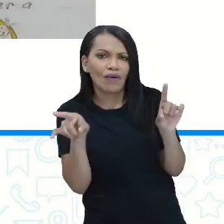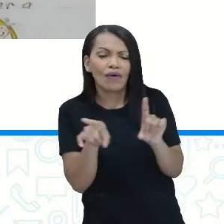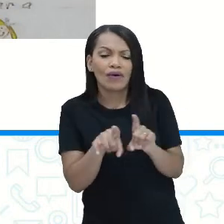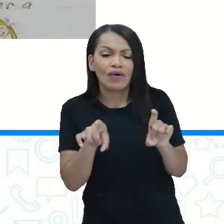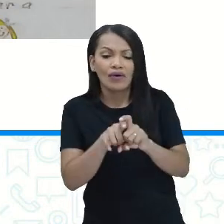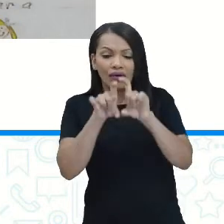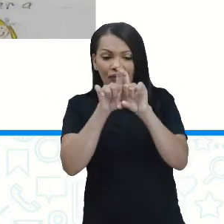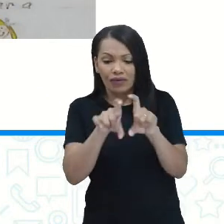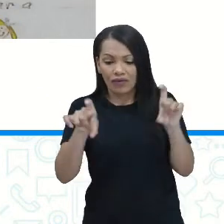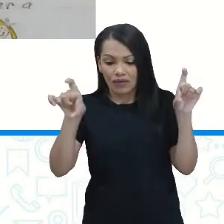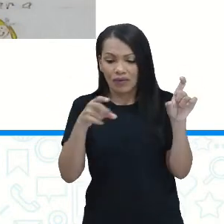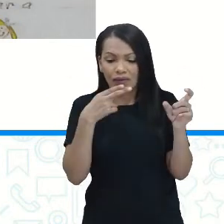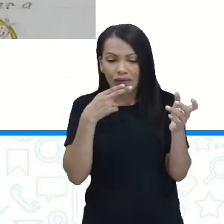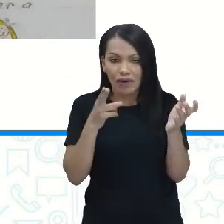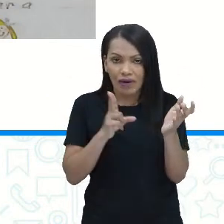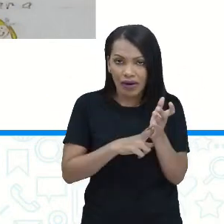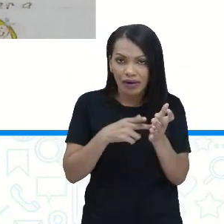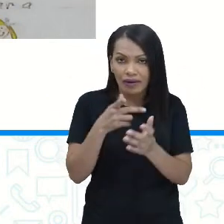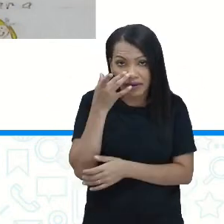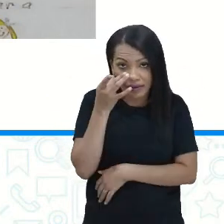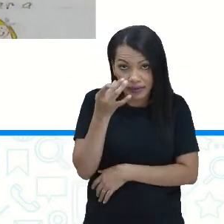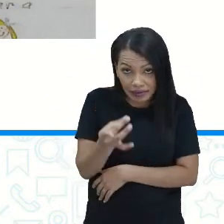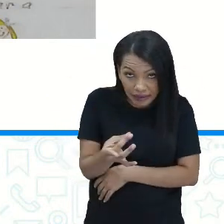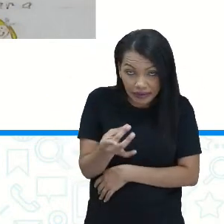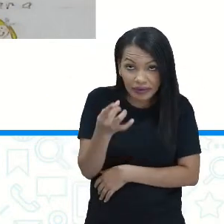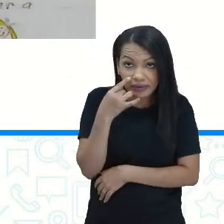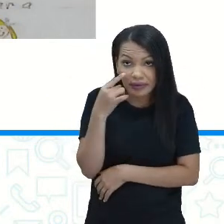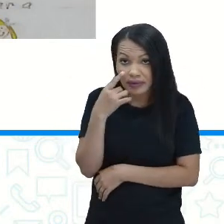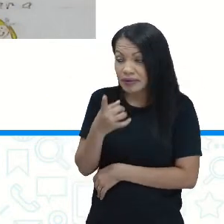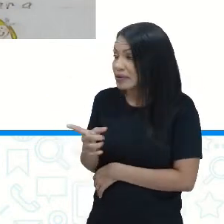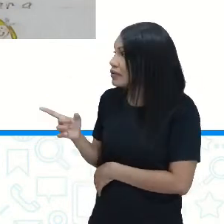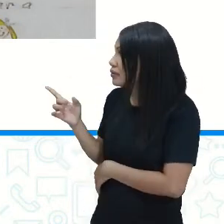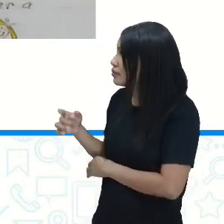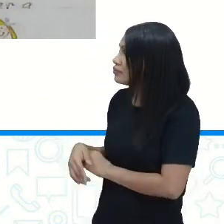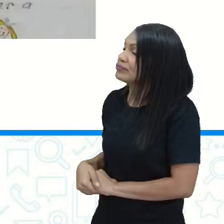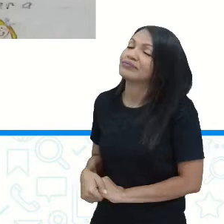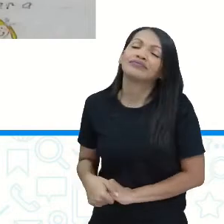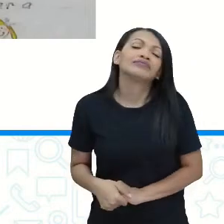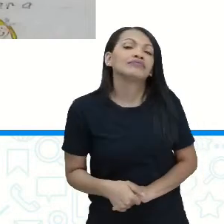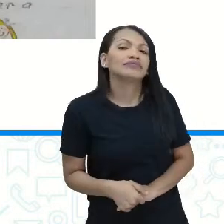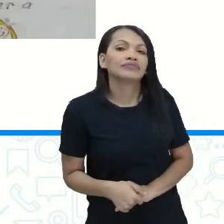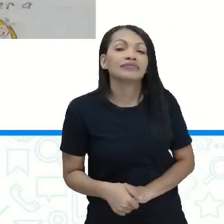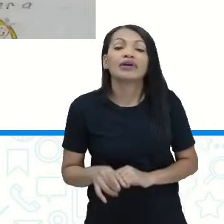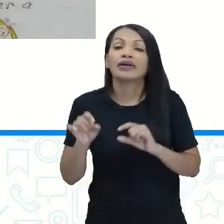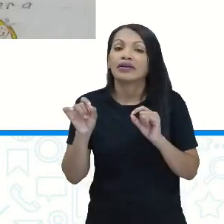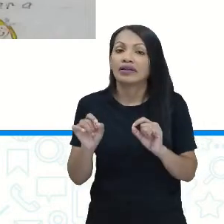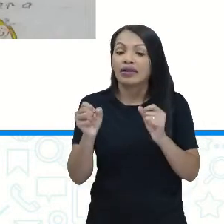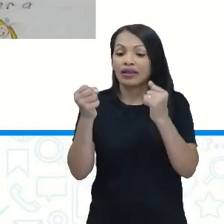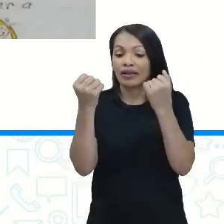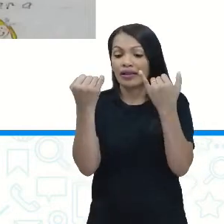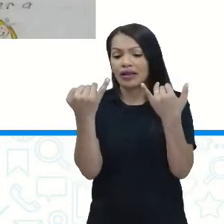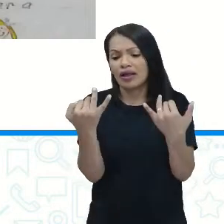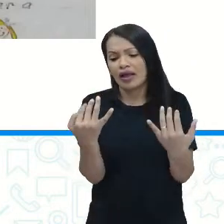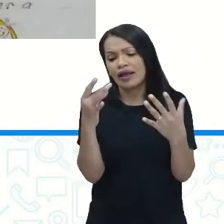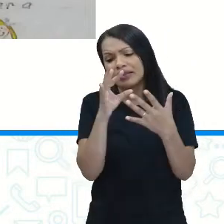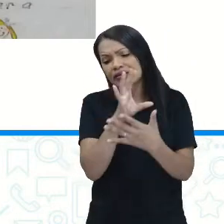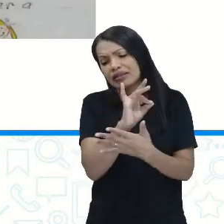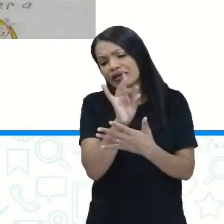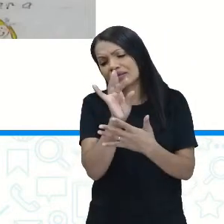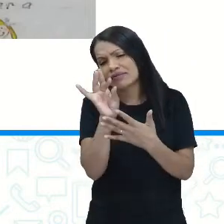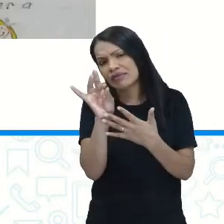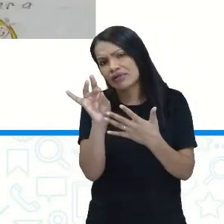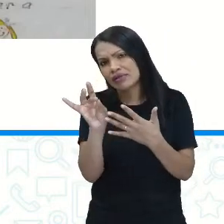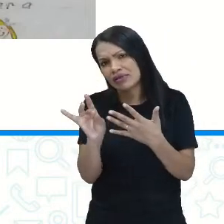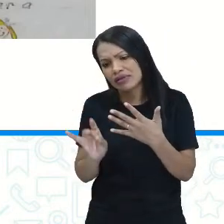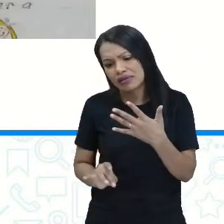da cartinha. Presta atenção nesse corpinho aí da cartinha, que ela contou tudo o que aconteceu,